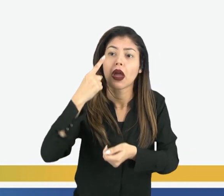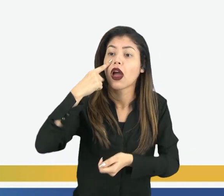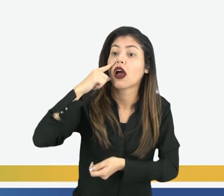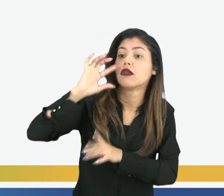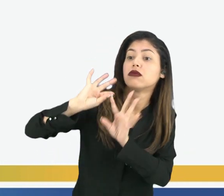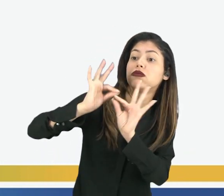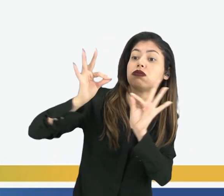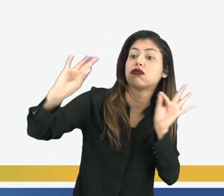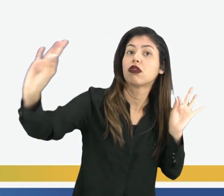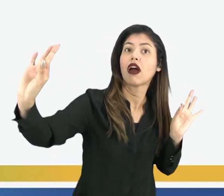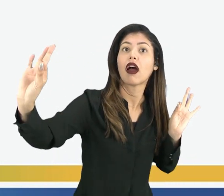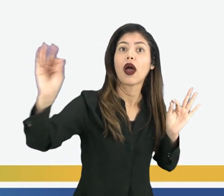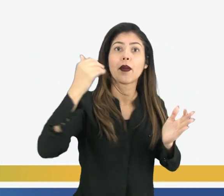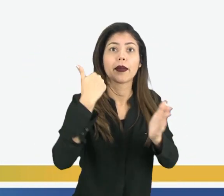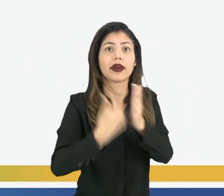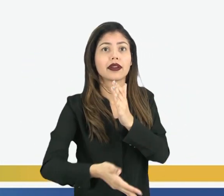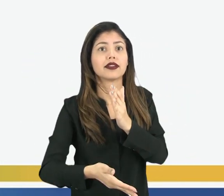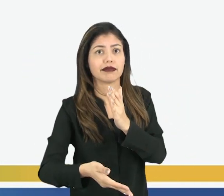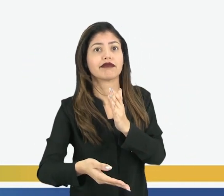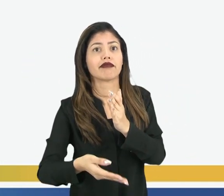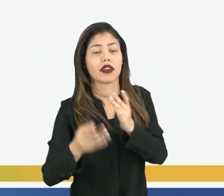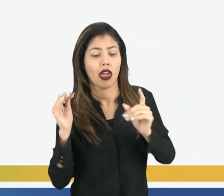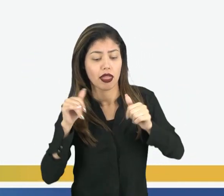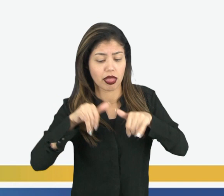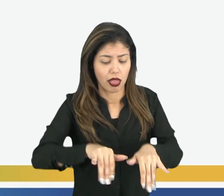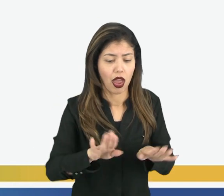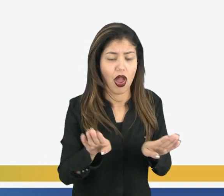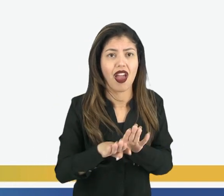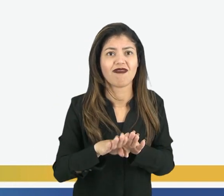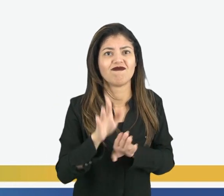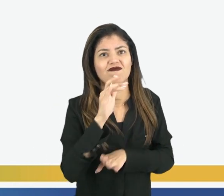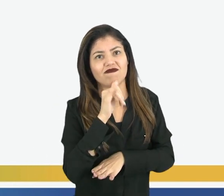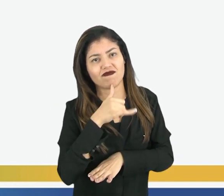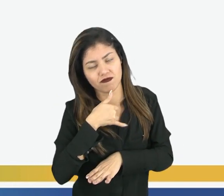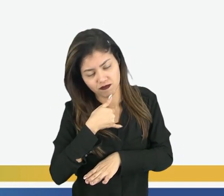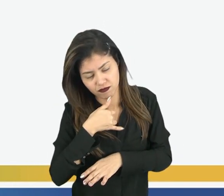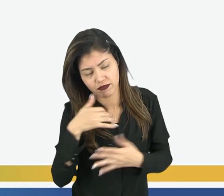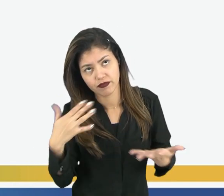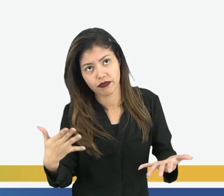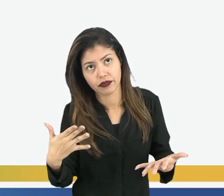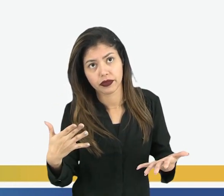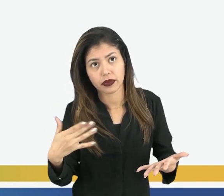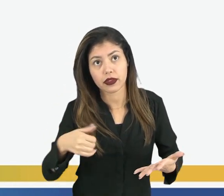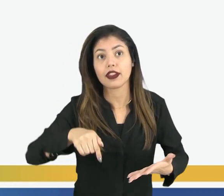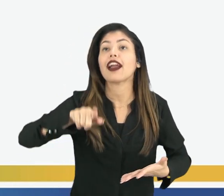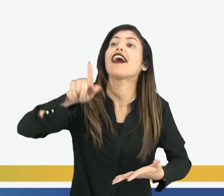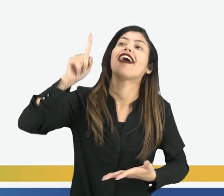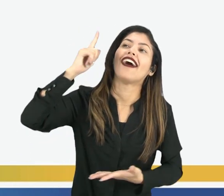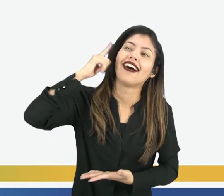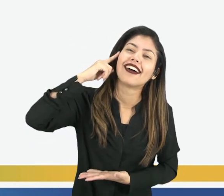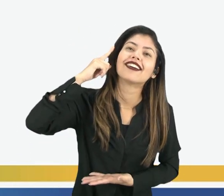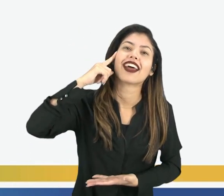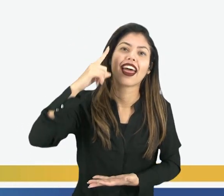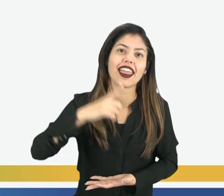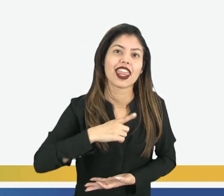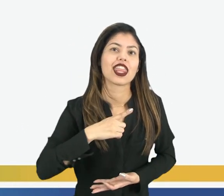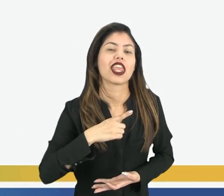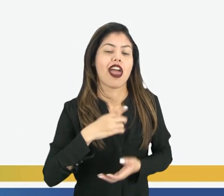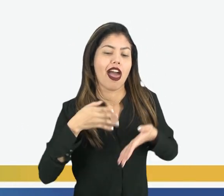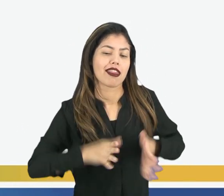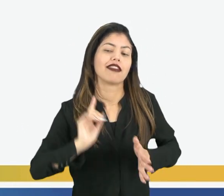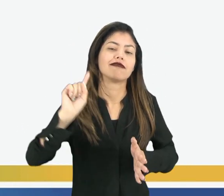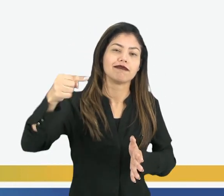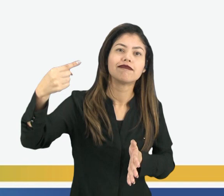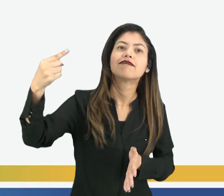venho perdido, sem pouso fixo, a triste sina. Ah, quem me dera ter lá